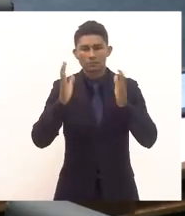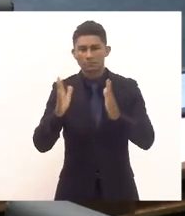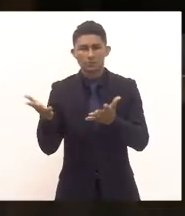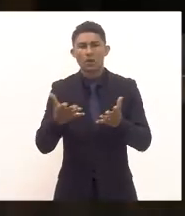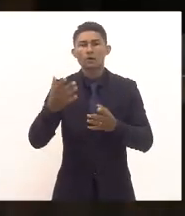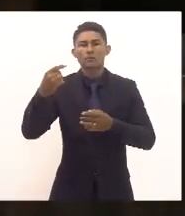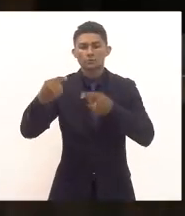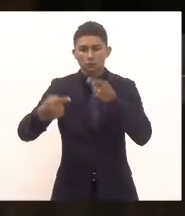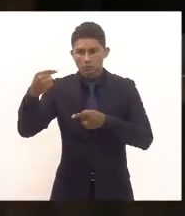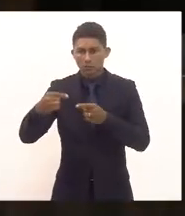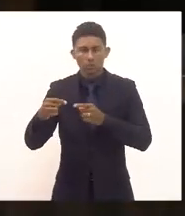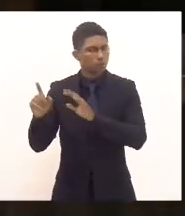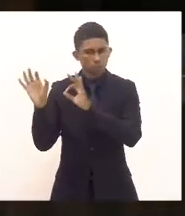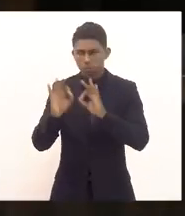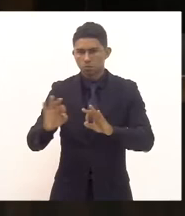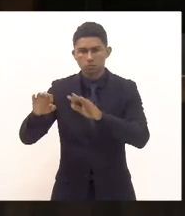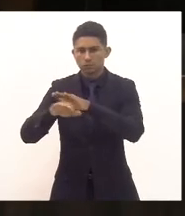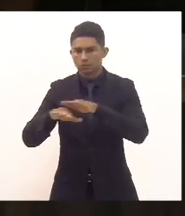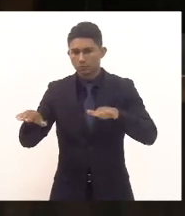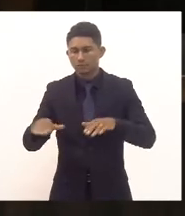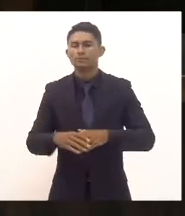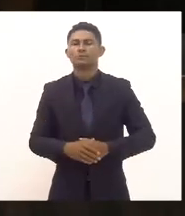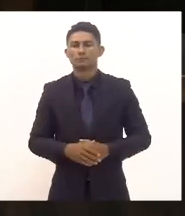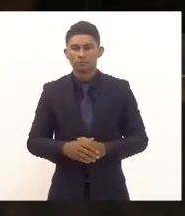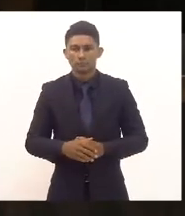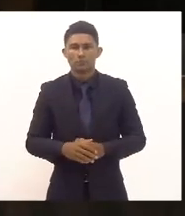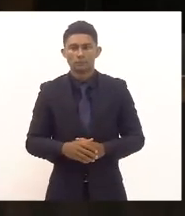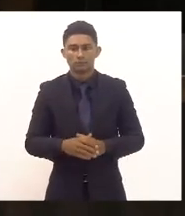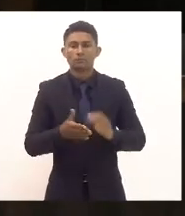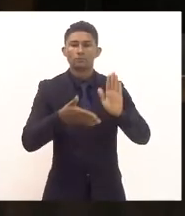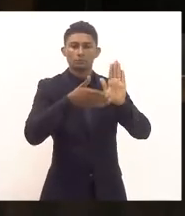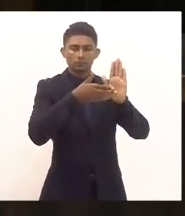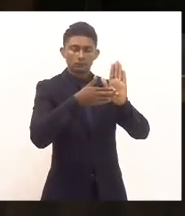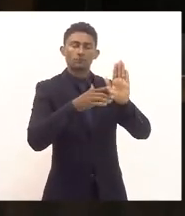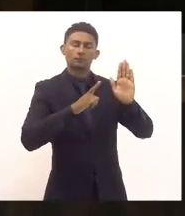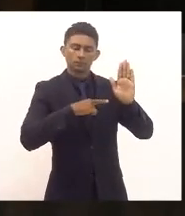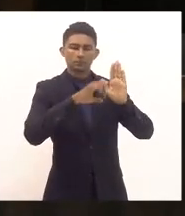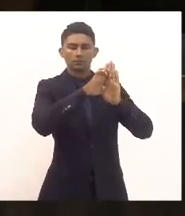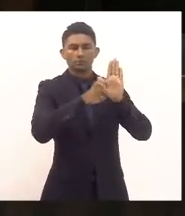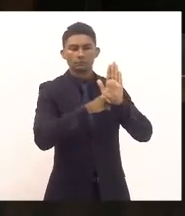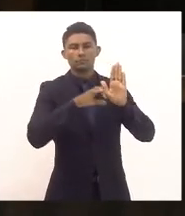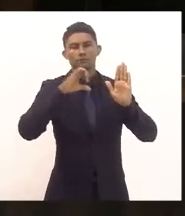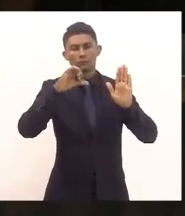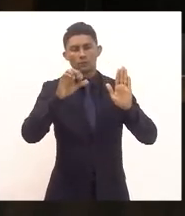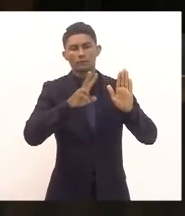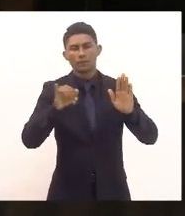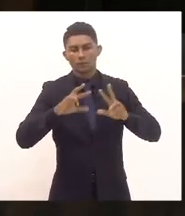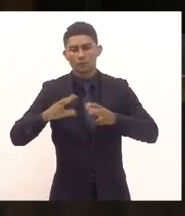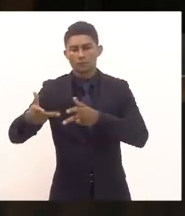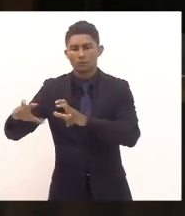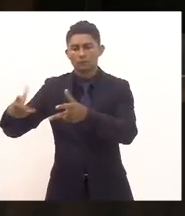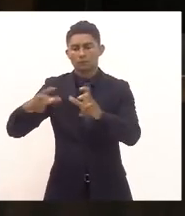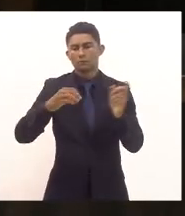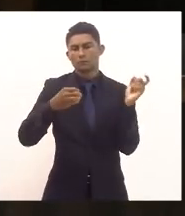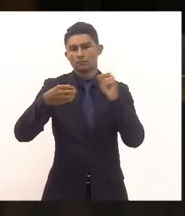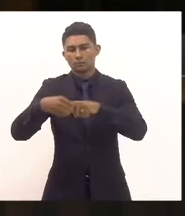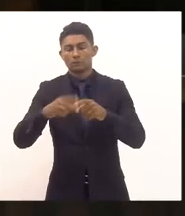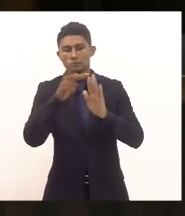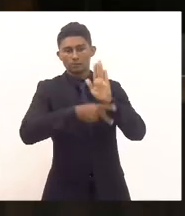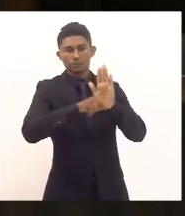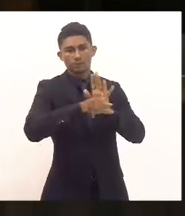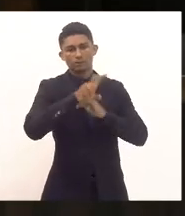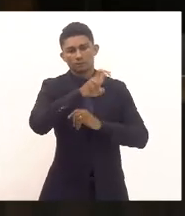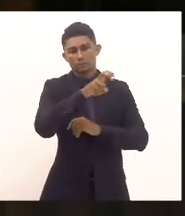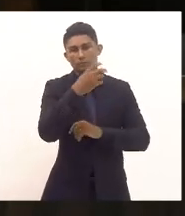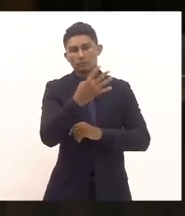discussão nova ele que ele é discutir Serra da discussão a presente proposta recebeu nove emendas e à tona as comissões projeto de lei 5493